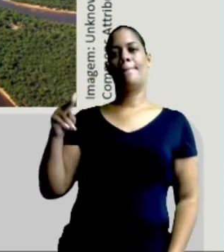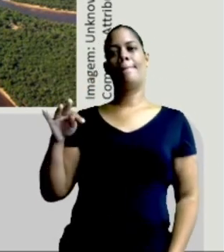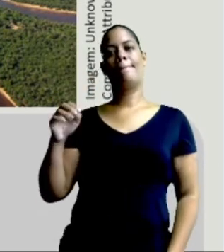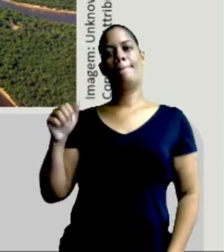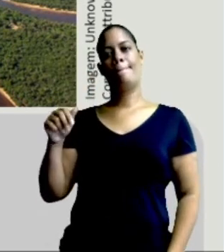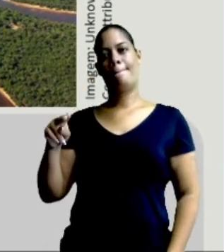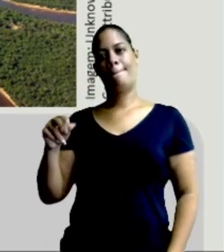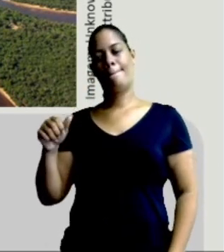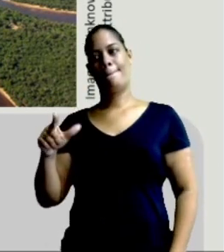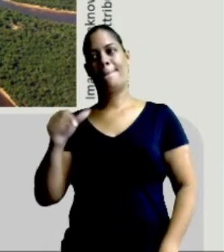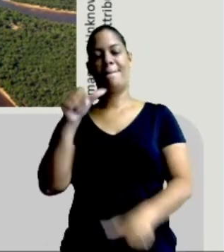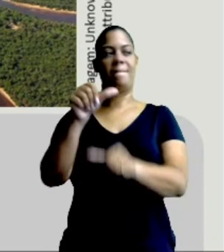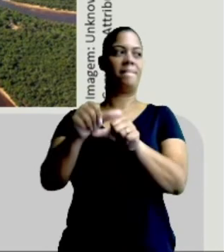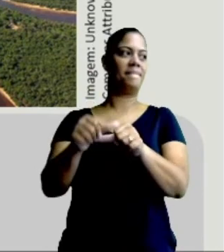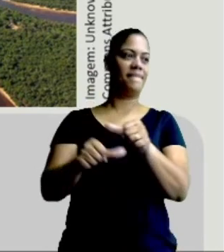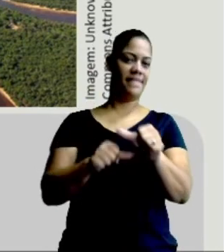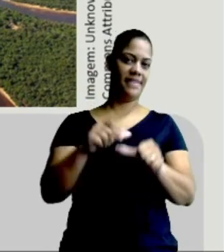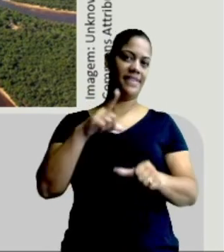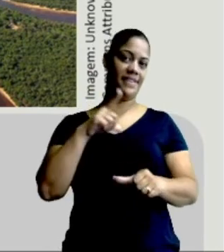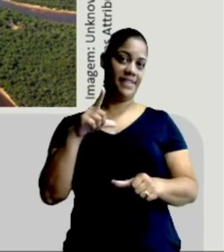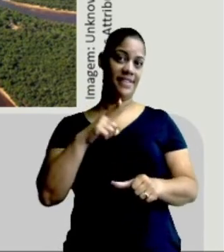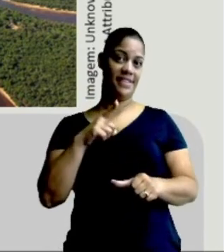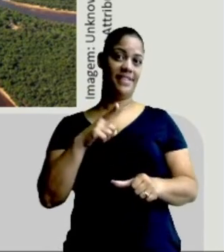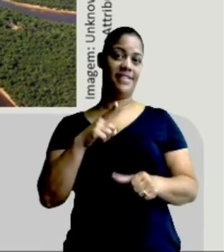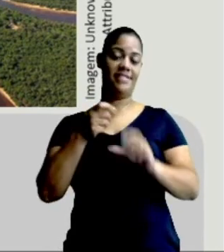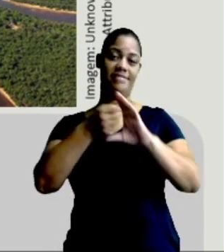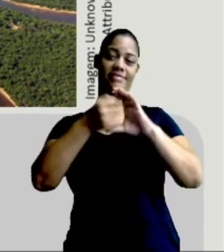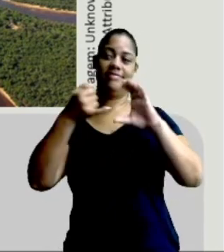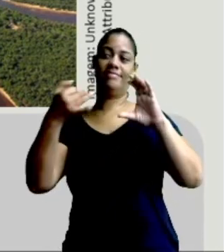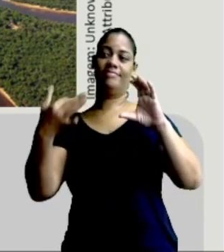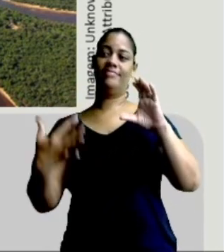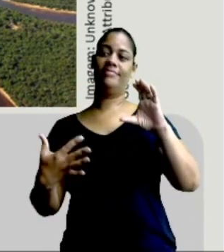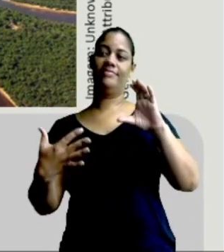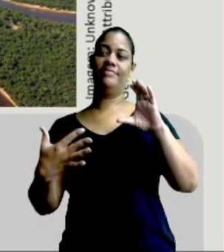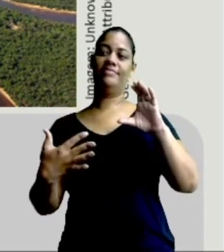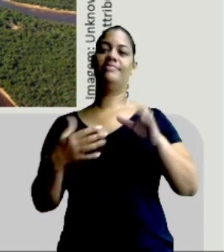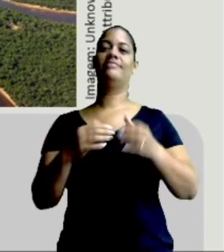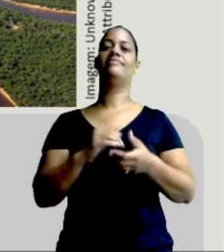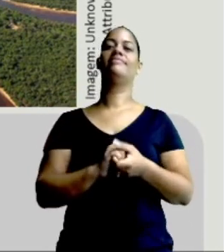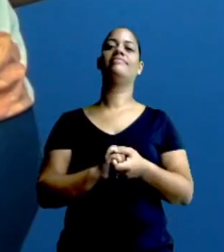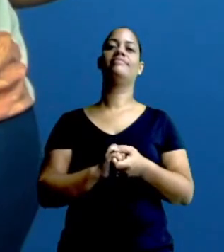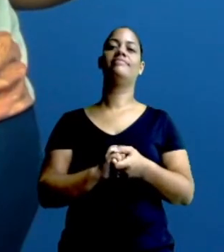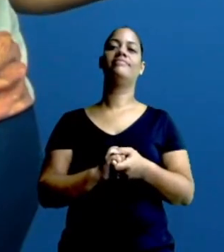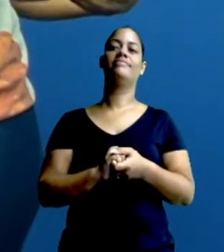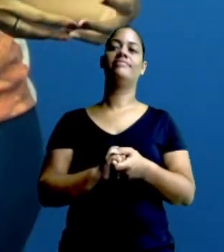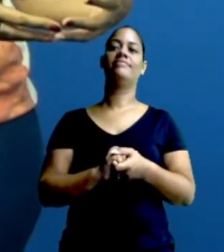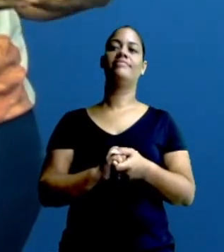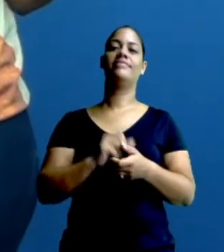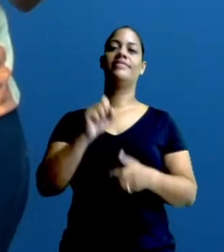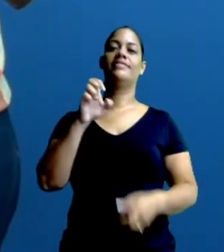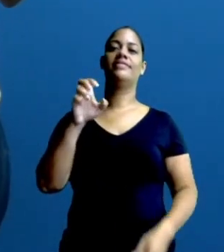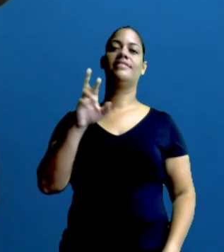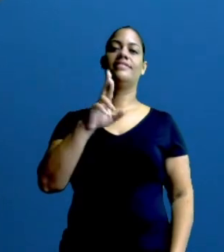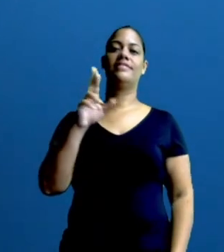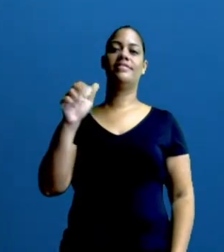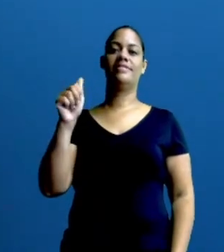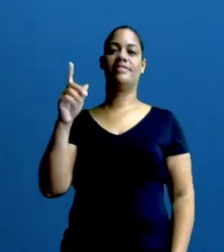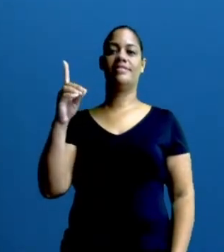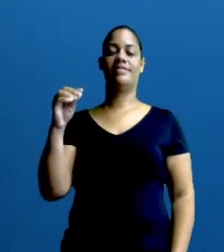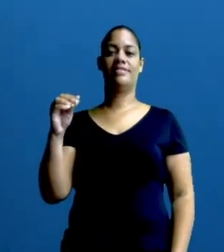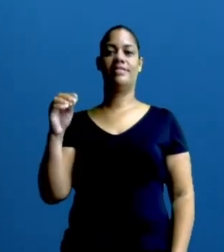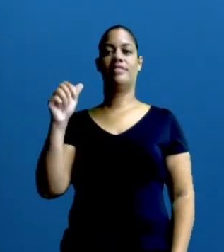uma vegetação de transição, e aí eu vou ter como característica vegetações do tipo do cerrado,